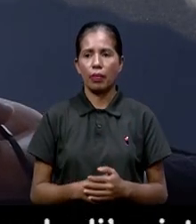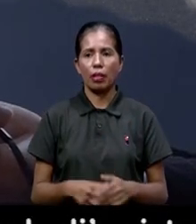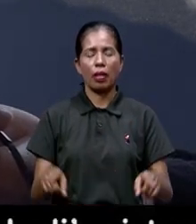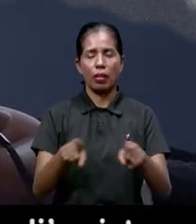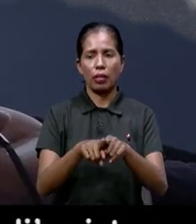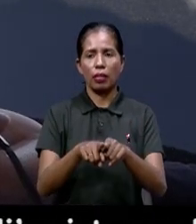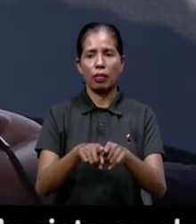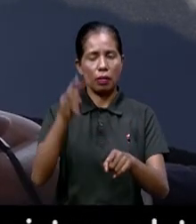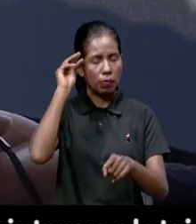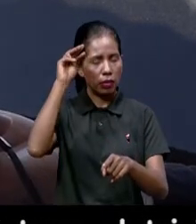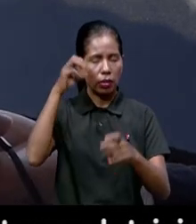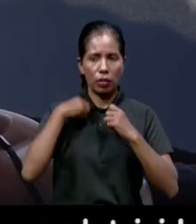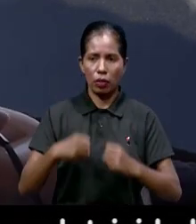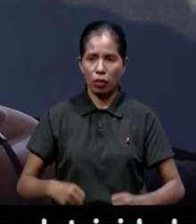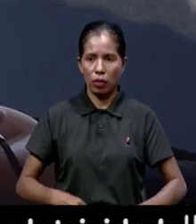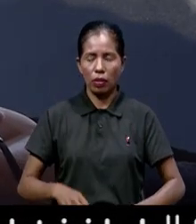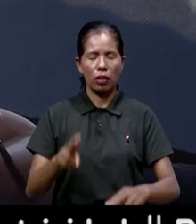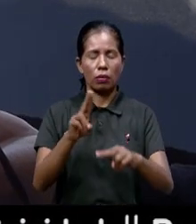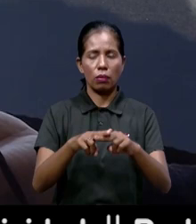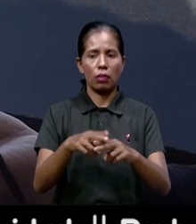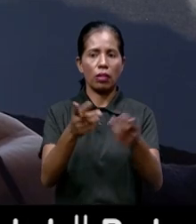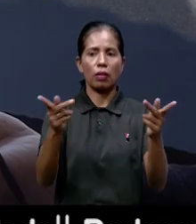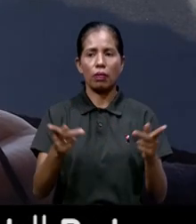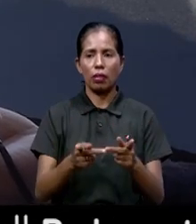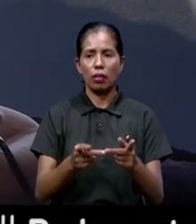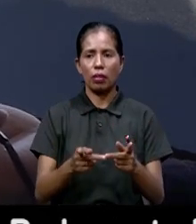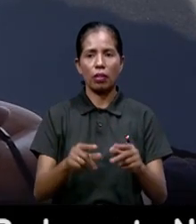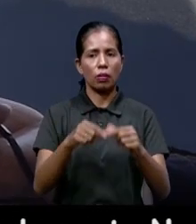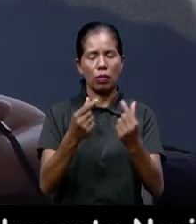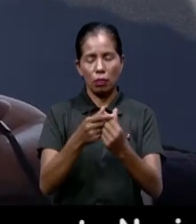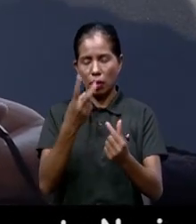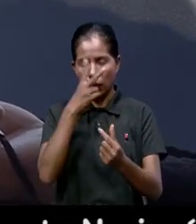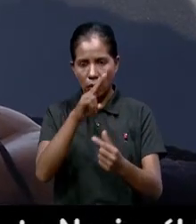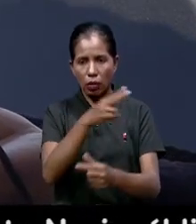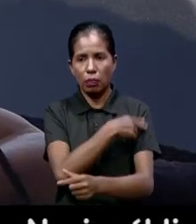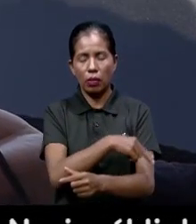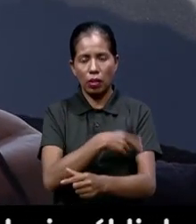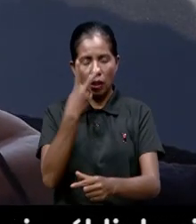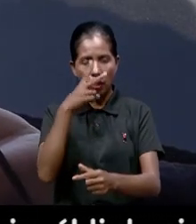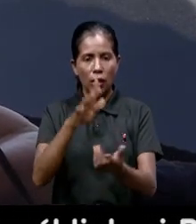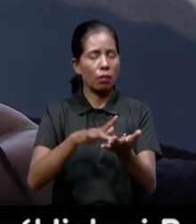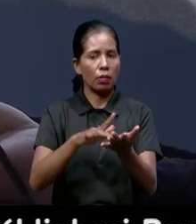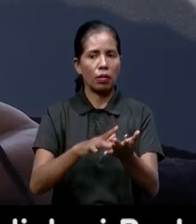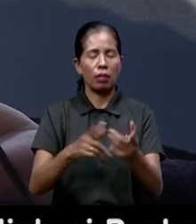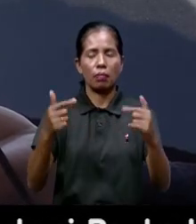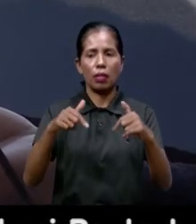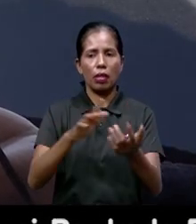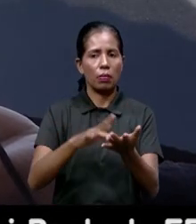sandai, ministerio Saudi mus turu dia fatin. Nih haruk ekipe ida tu tung hospital atau bela kontrol aimoruk, hanya sandai. Mai aimoruk lah